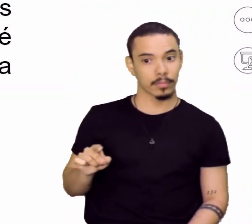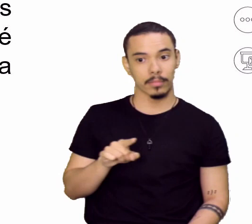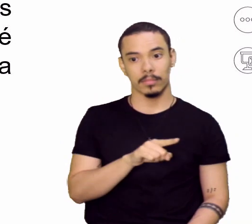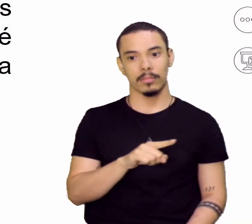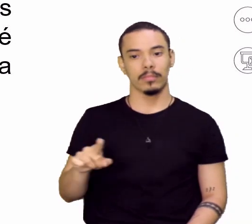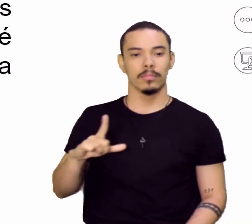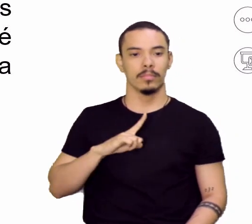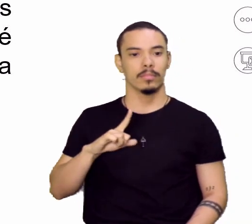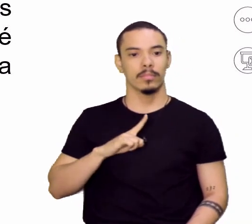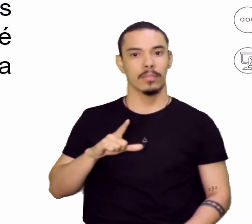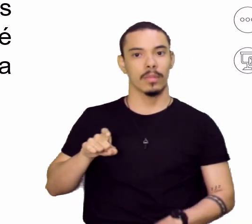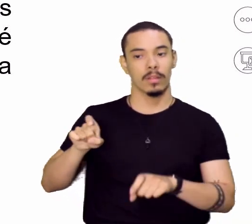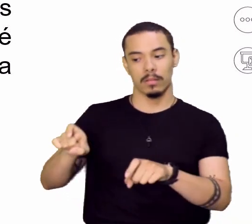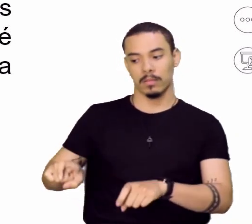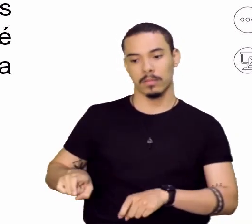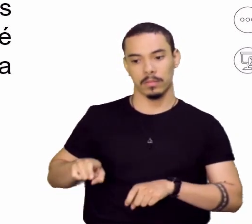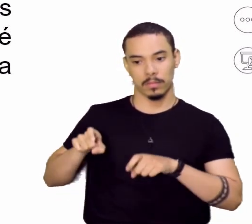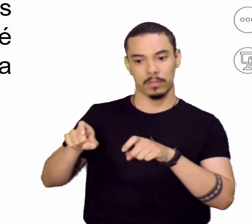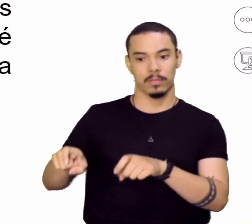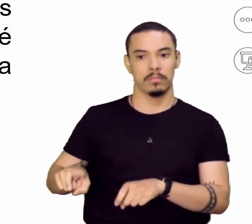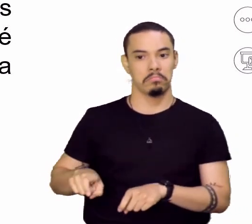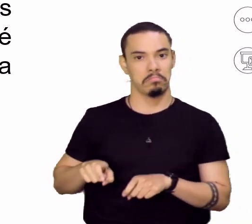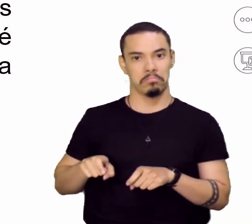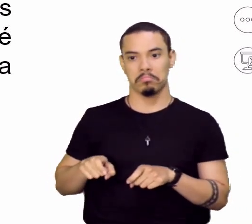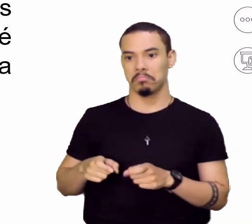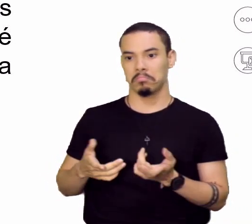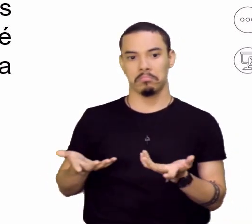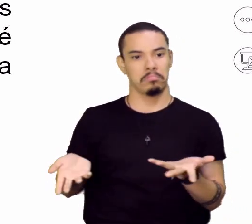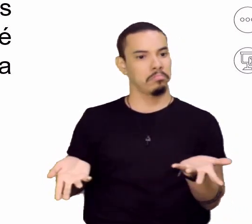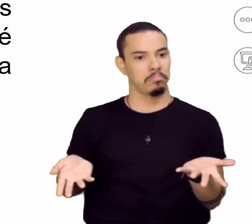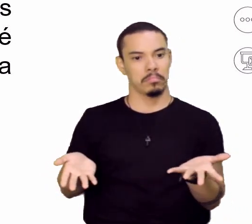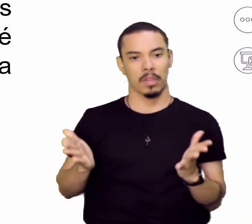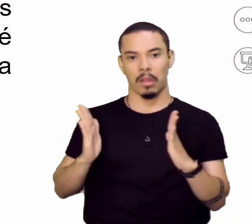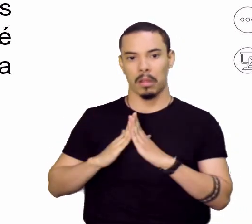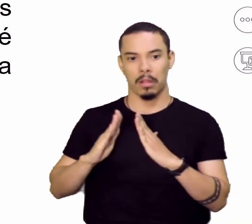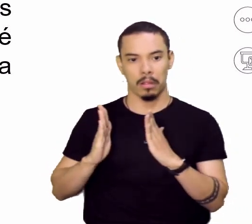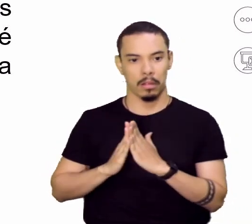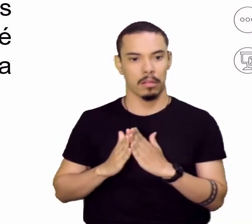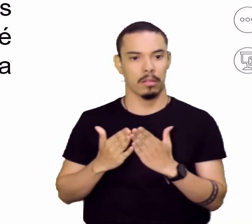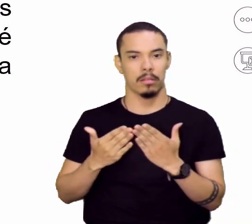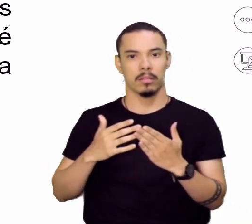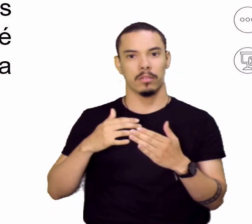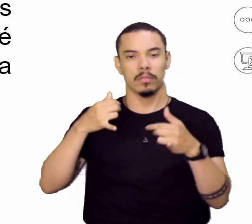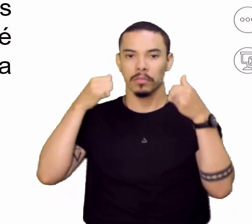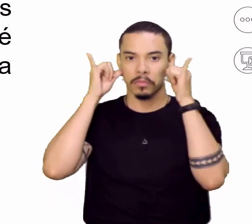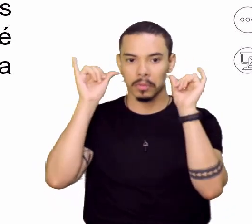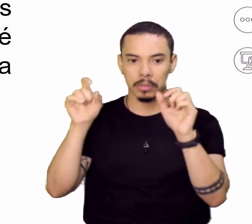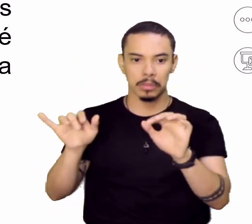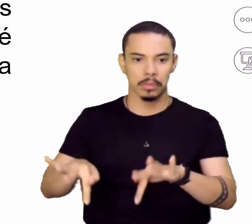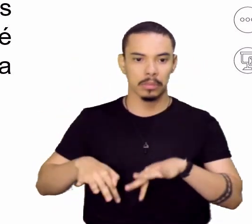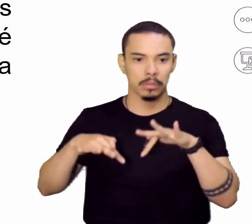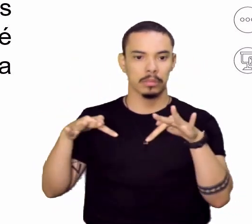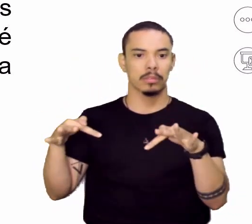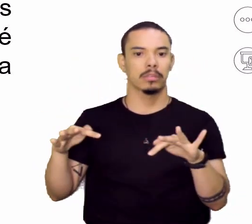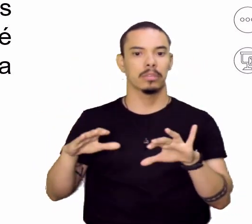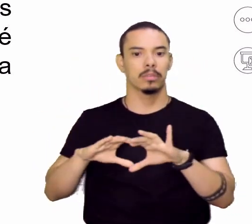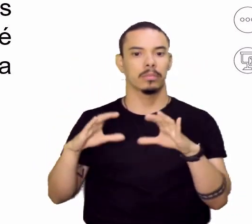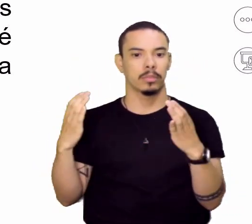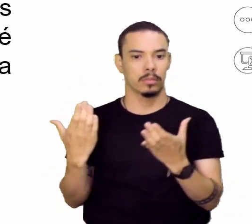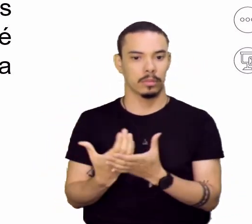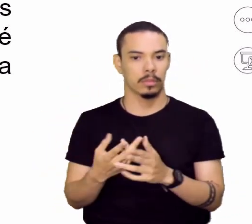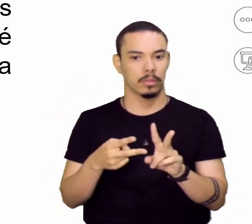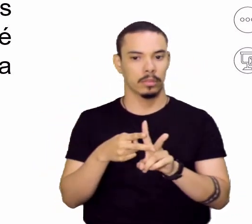seu sítio, tá aí. Pode ser chácara, casa e etc. Fazenda,